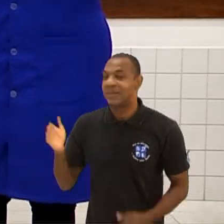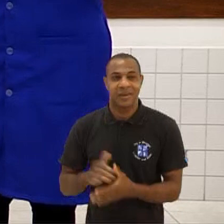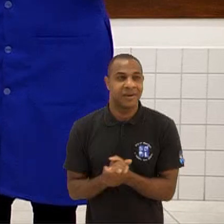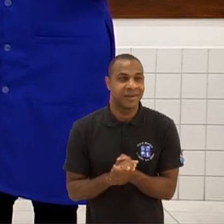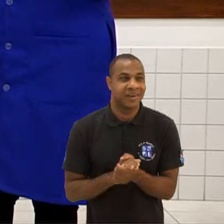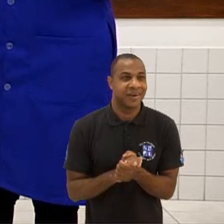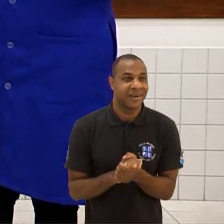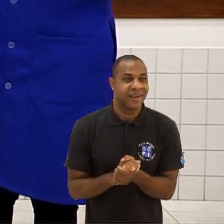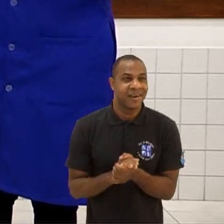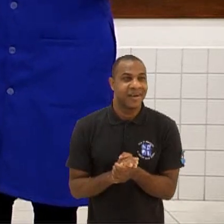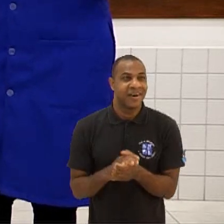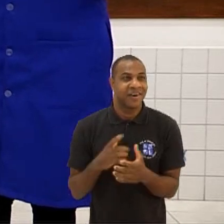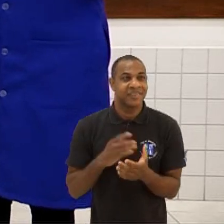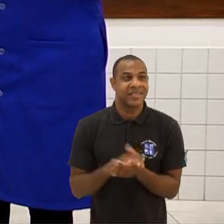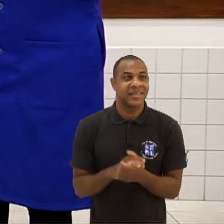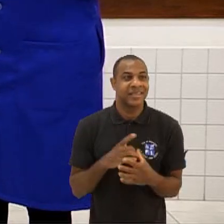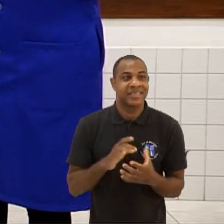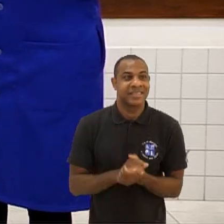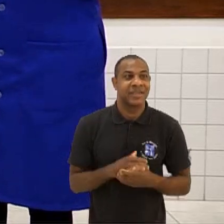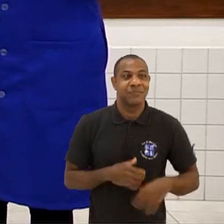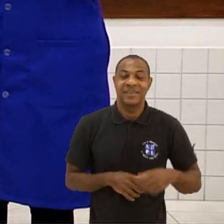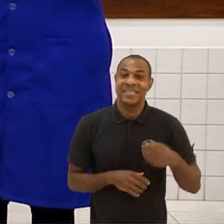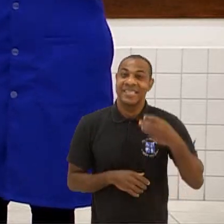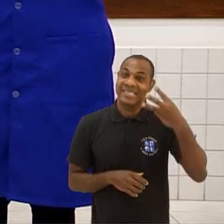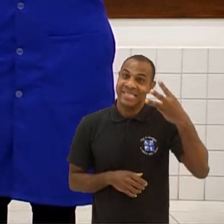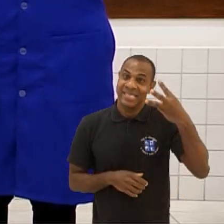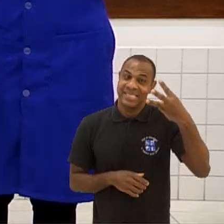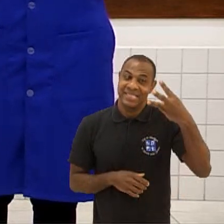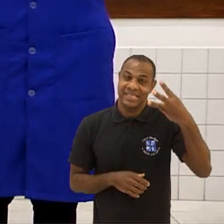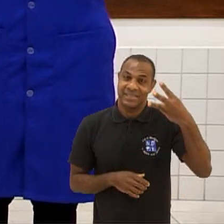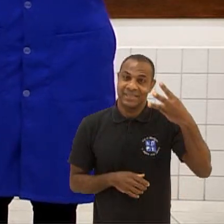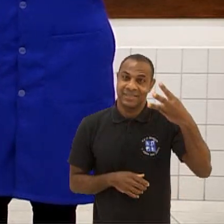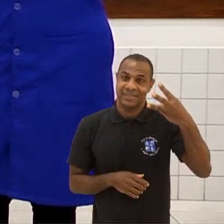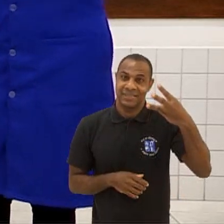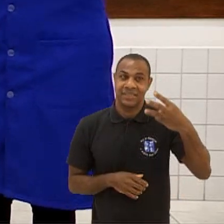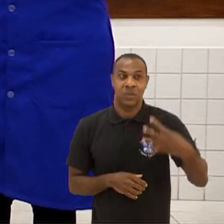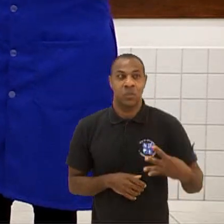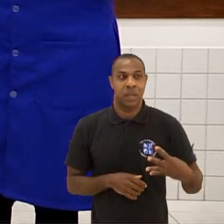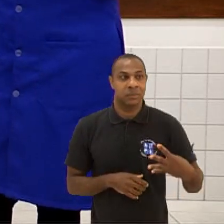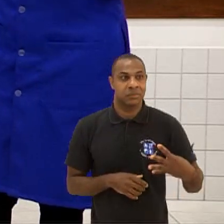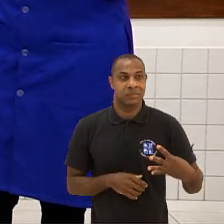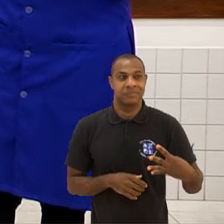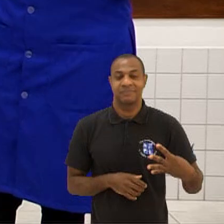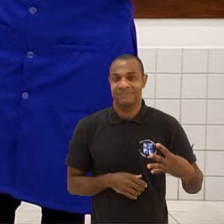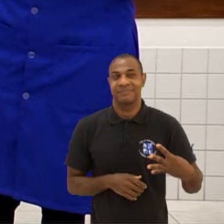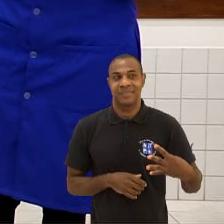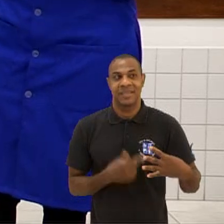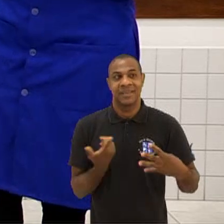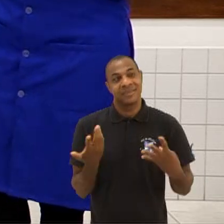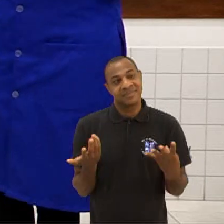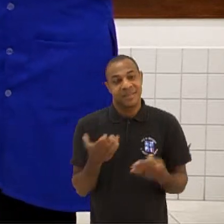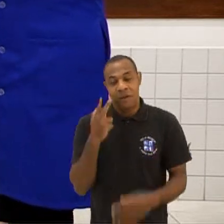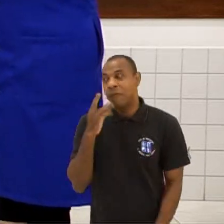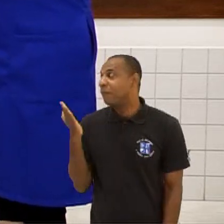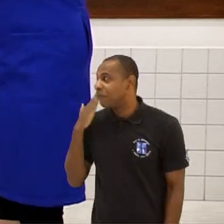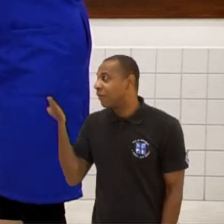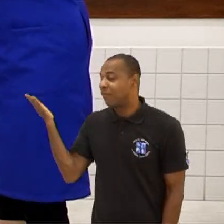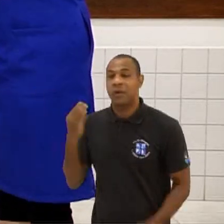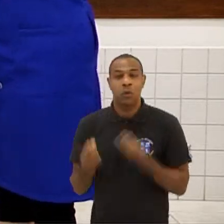só, né? Entre 3 e 4. Empate, muito bem. Empate. Vamos ver qual a resposta